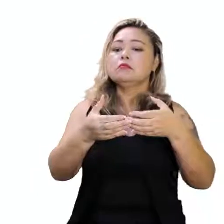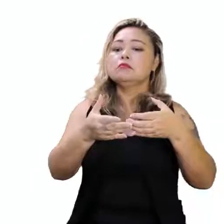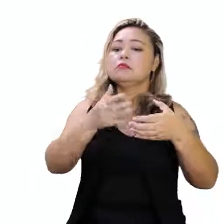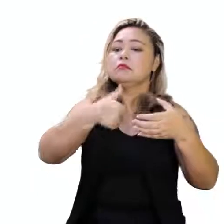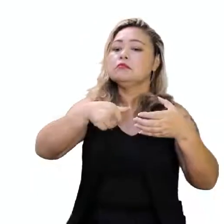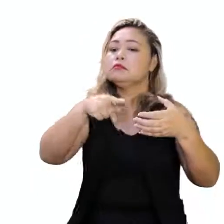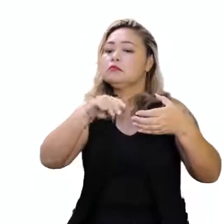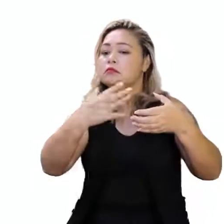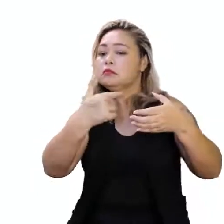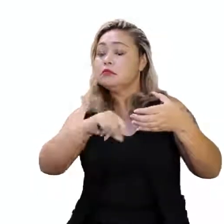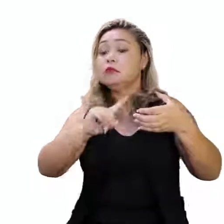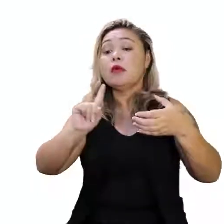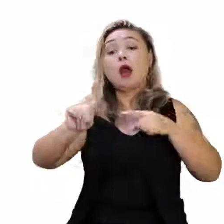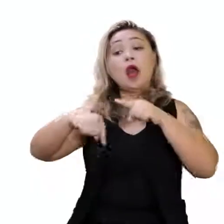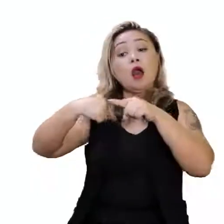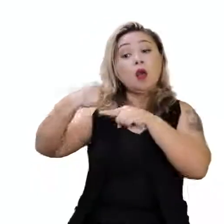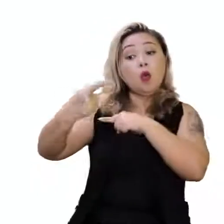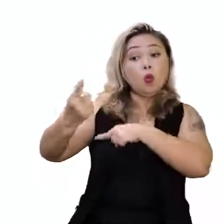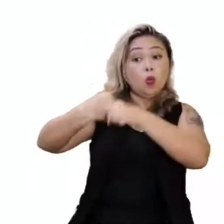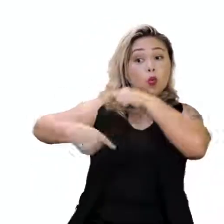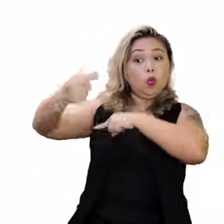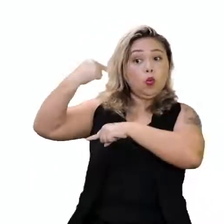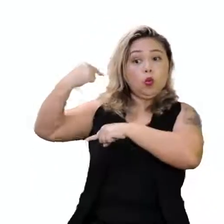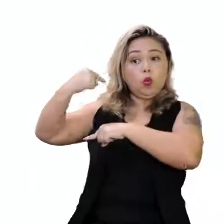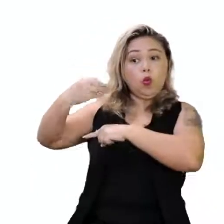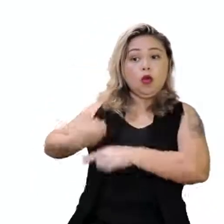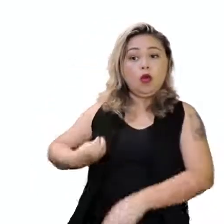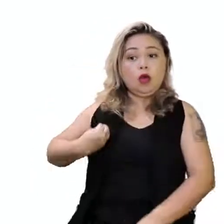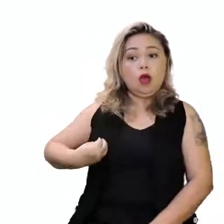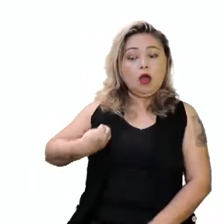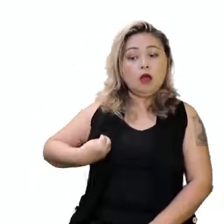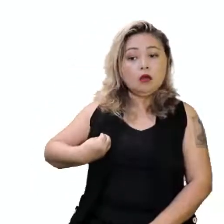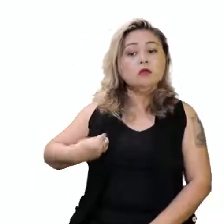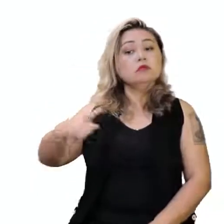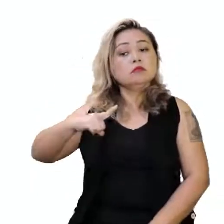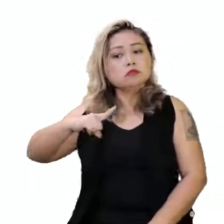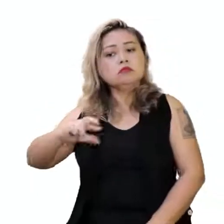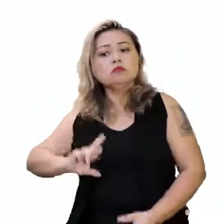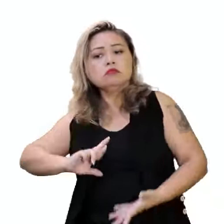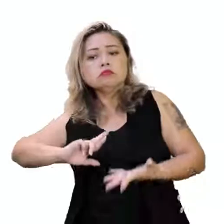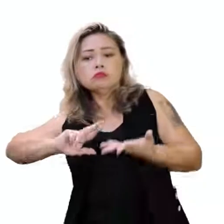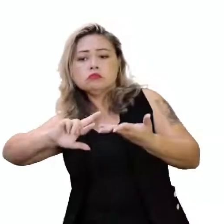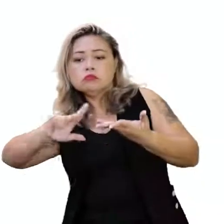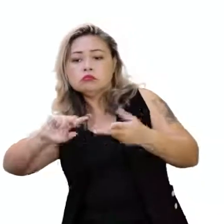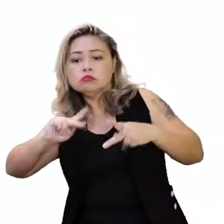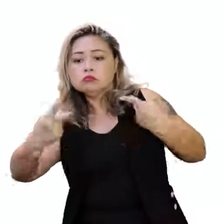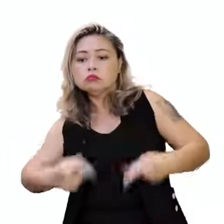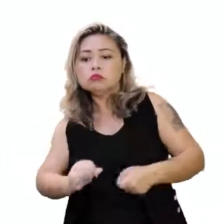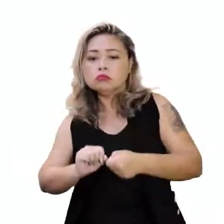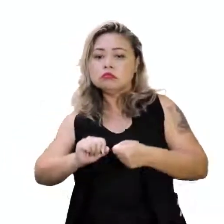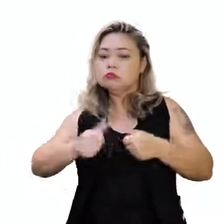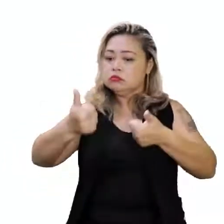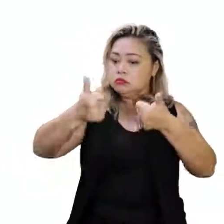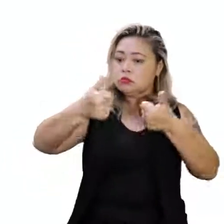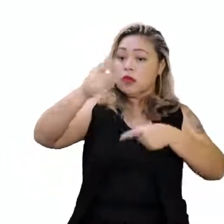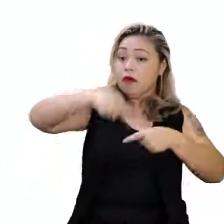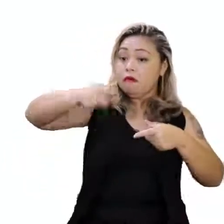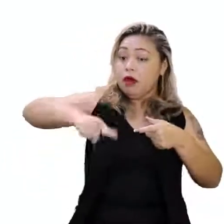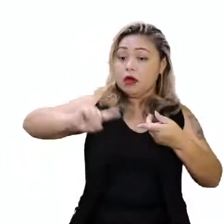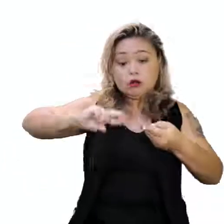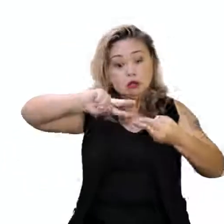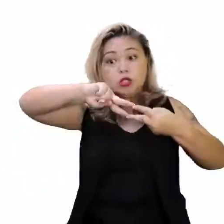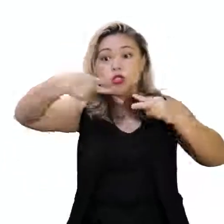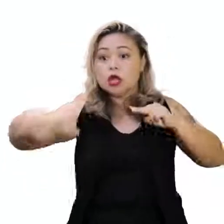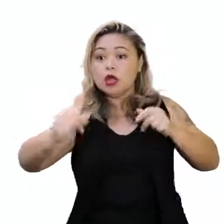processo de especiação. Desde a origem da vida, os seres vivos vêm sofrendo a diferenciação através de variações genéticas